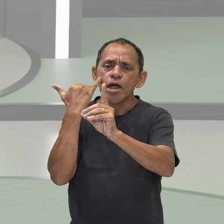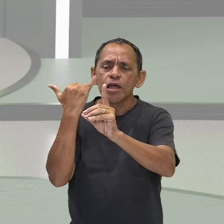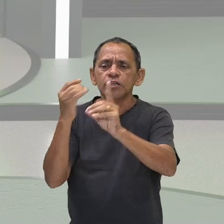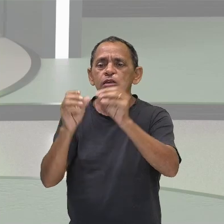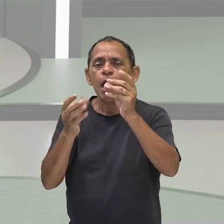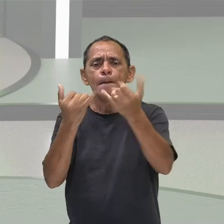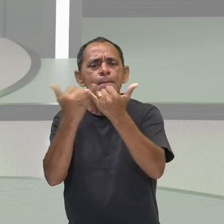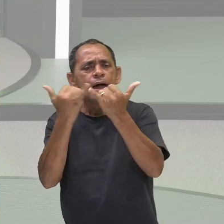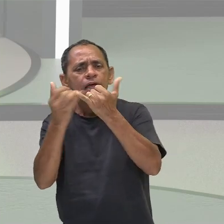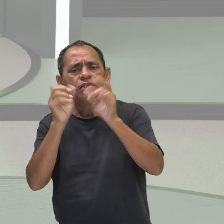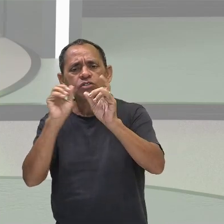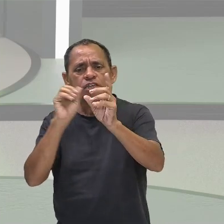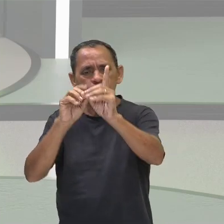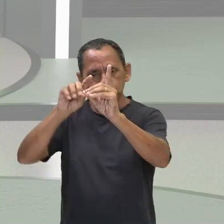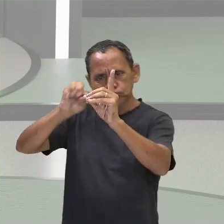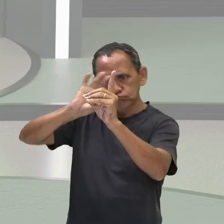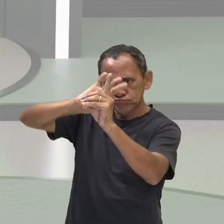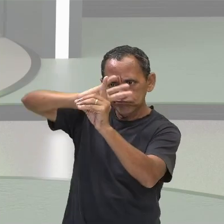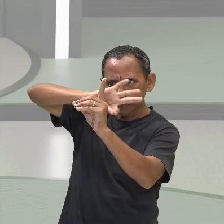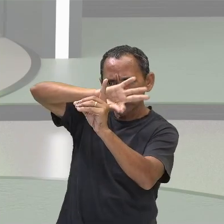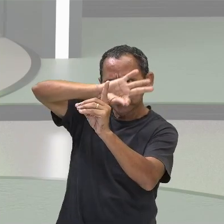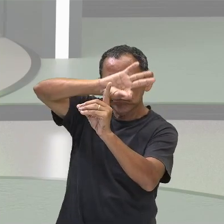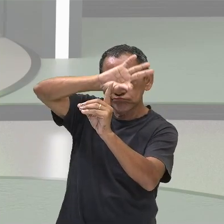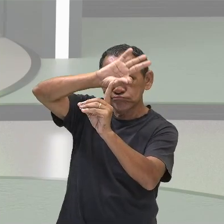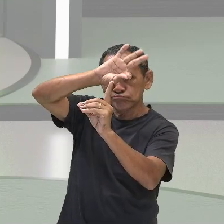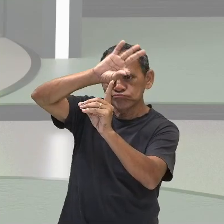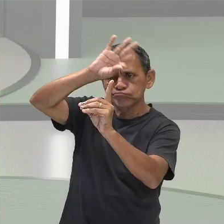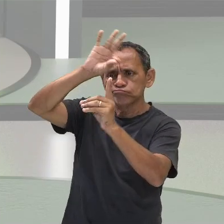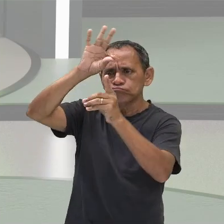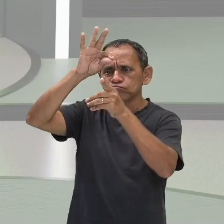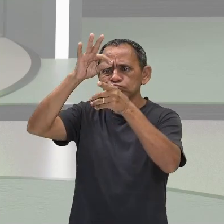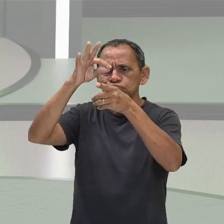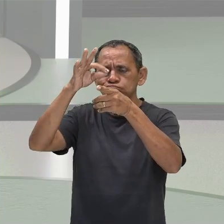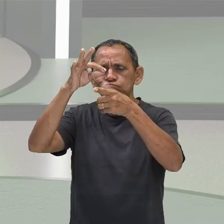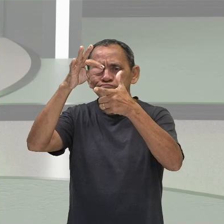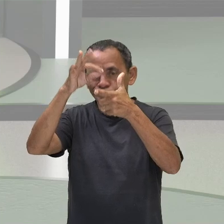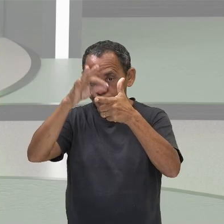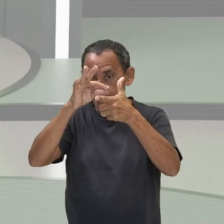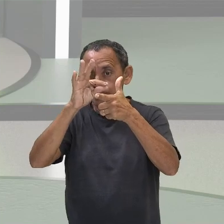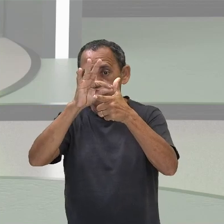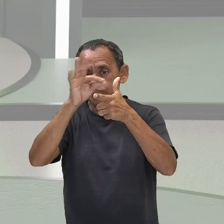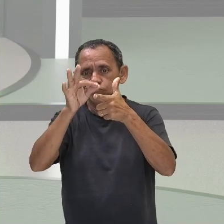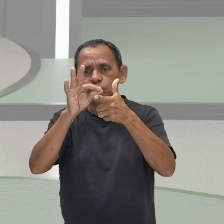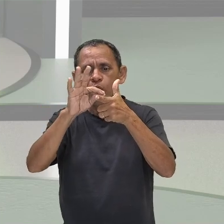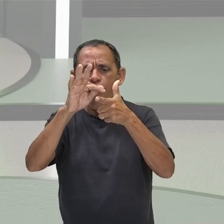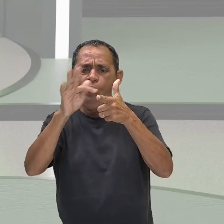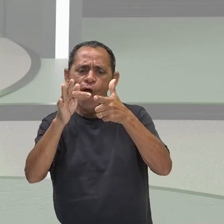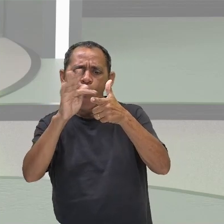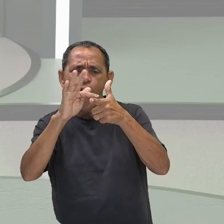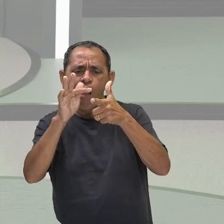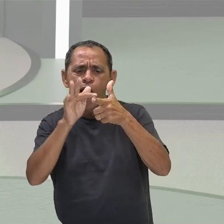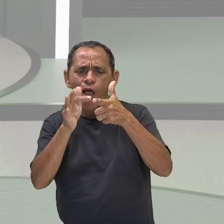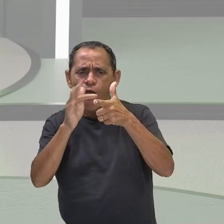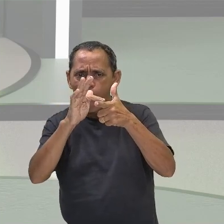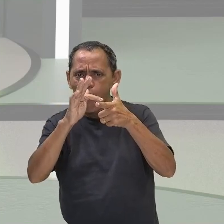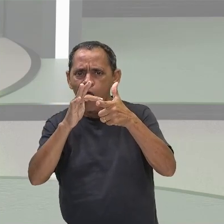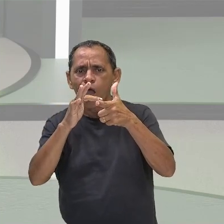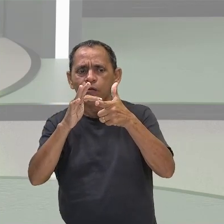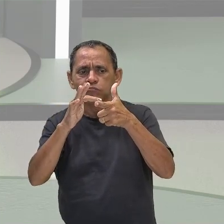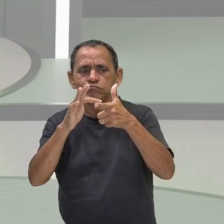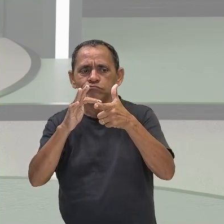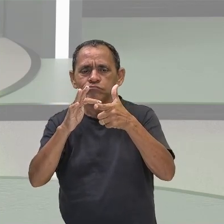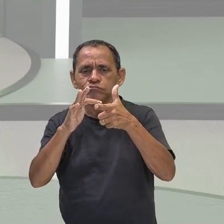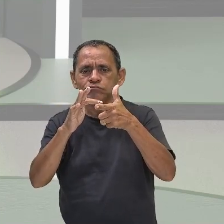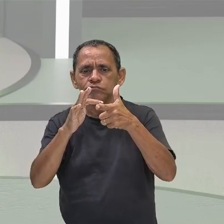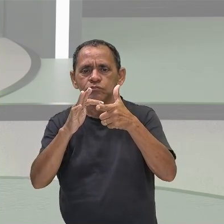estes espermatozoides até a uretra, tá? Nós vamos ter também a